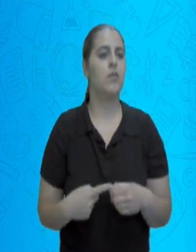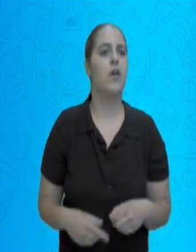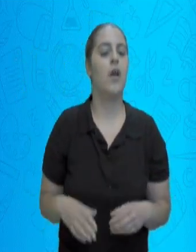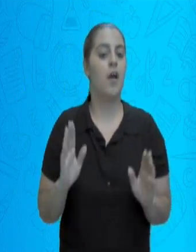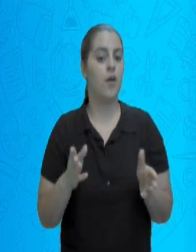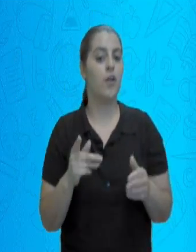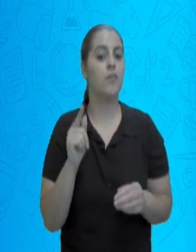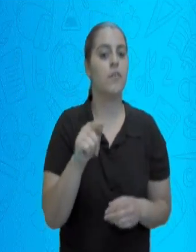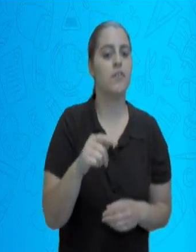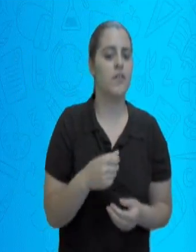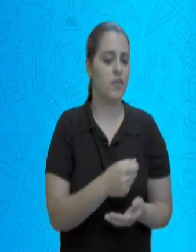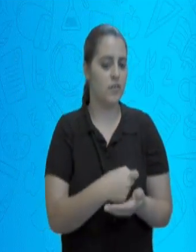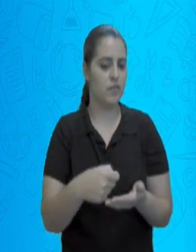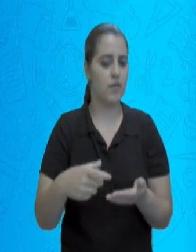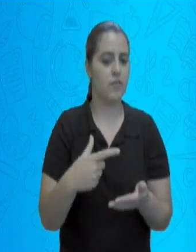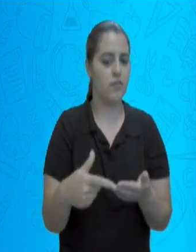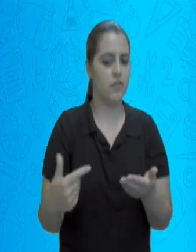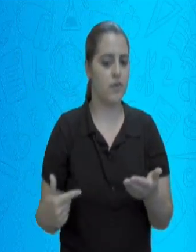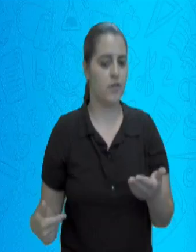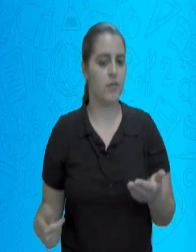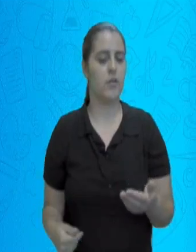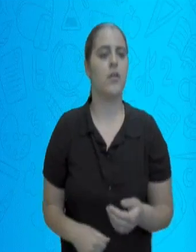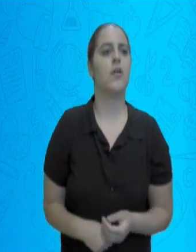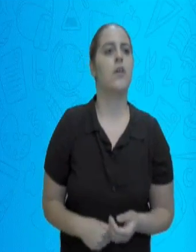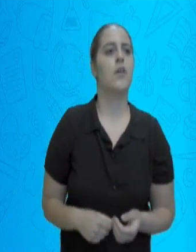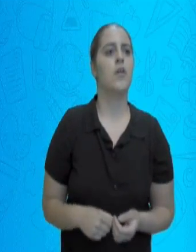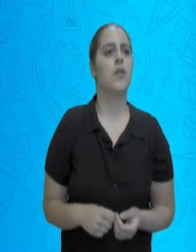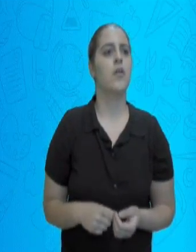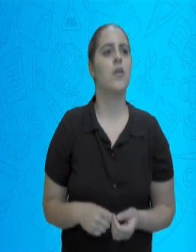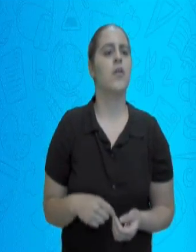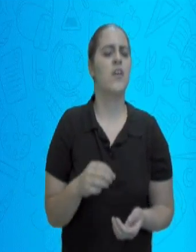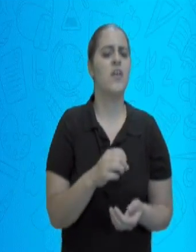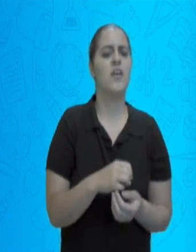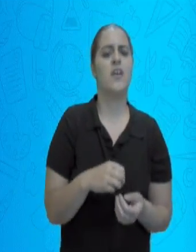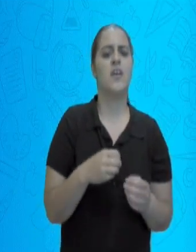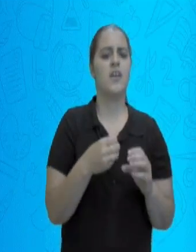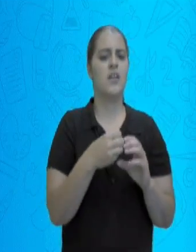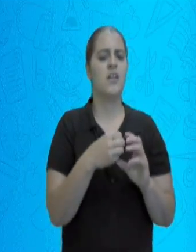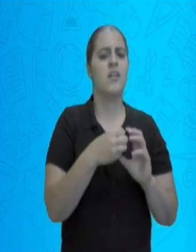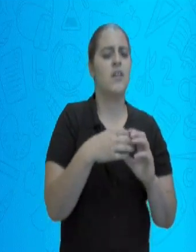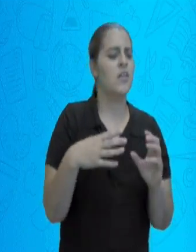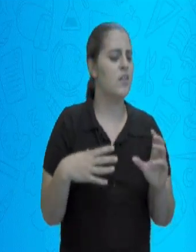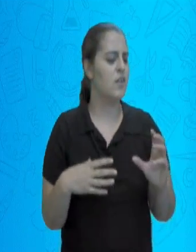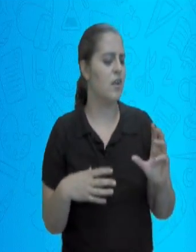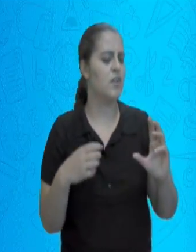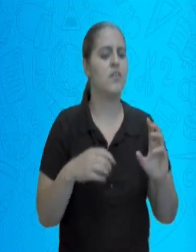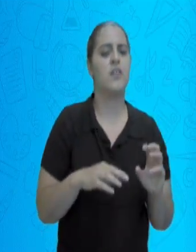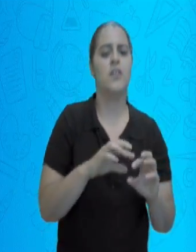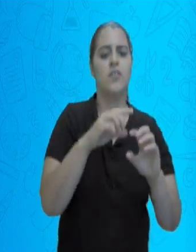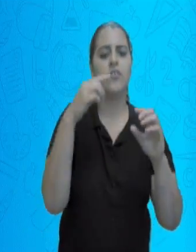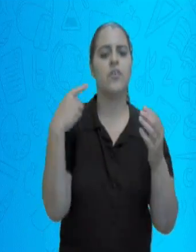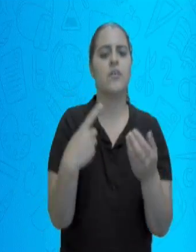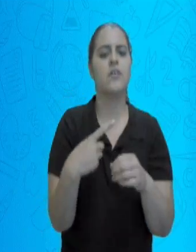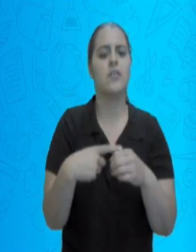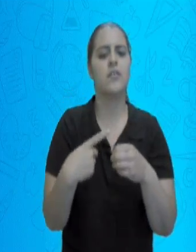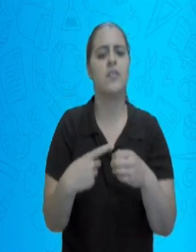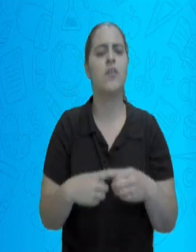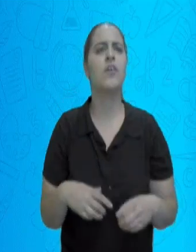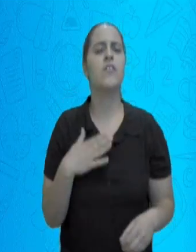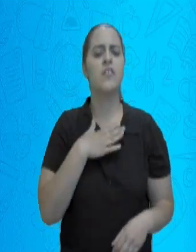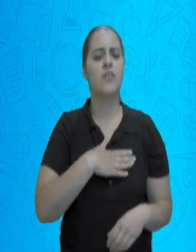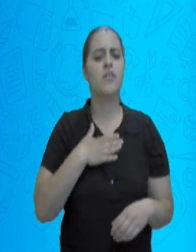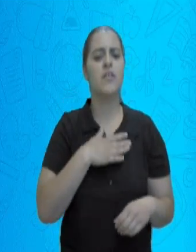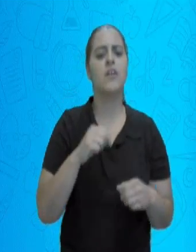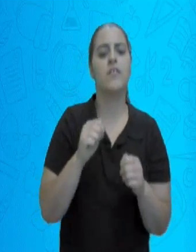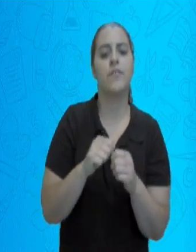você. Escreva em seu caderno e descreva as características da sua cidade. O que eu gostaria que